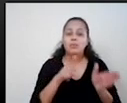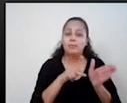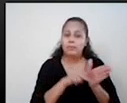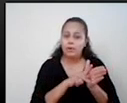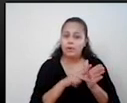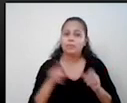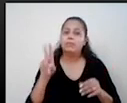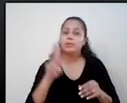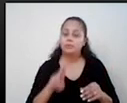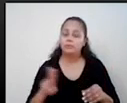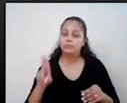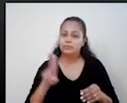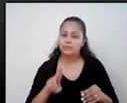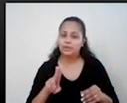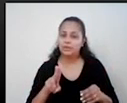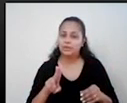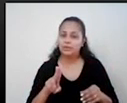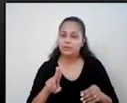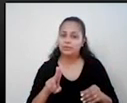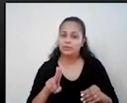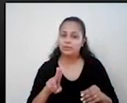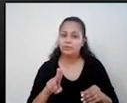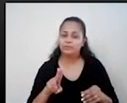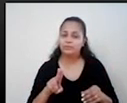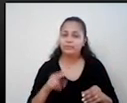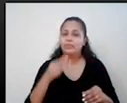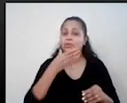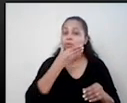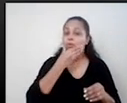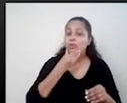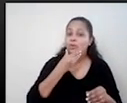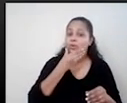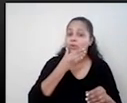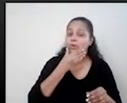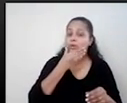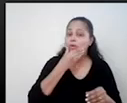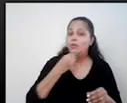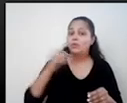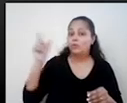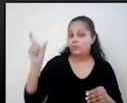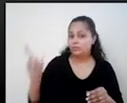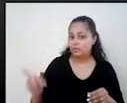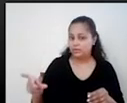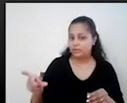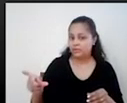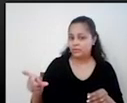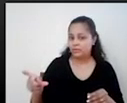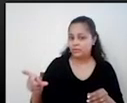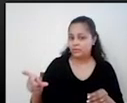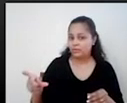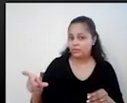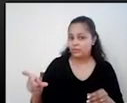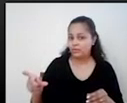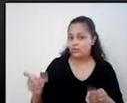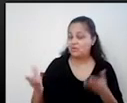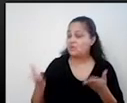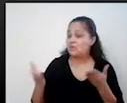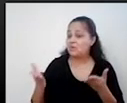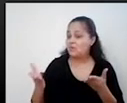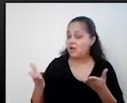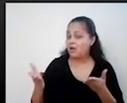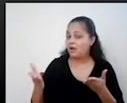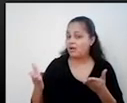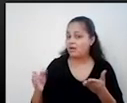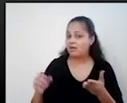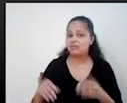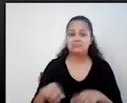próprio, usado no sentido genérico. Então, ó, o escritor, e eu não sei quantos, sei lá, bilhões de escritores não há no mundo, ou já